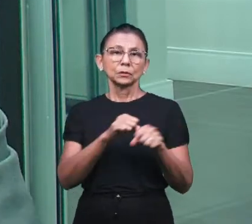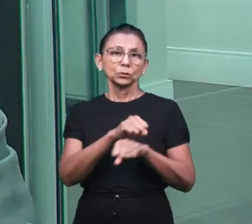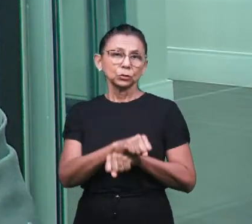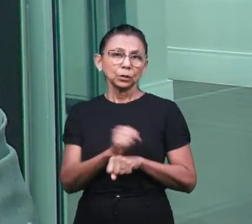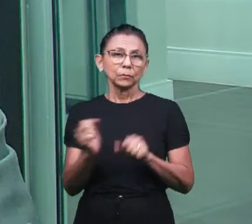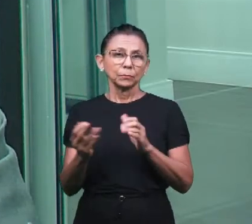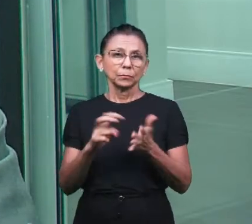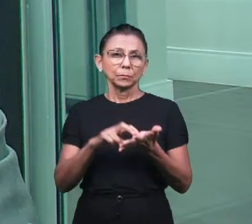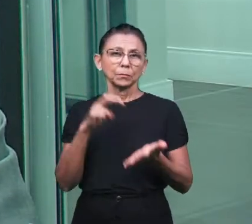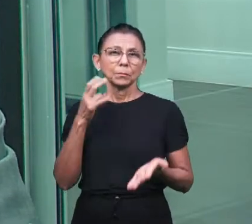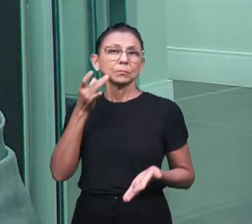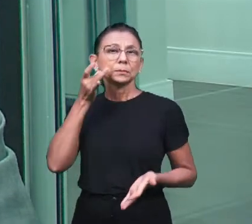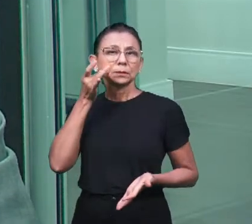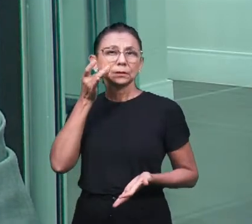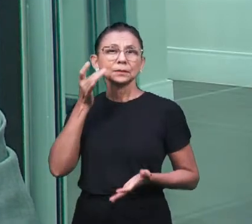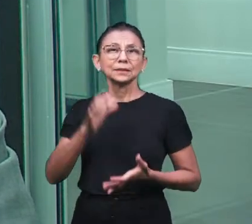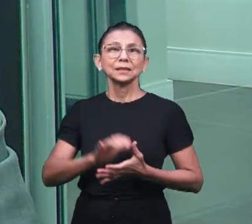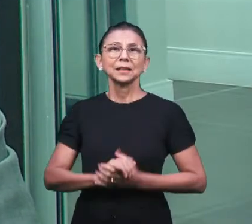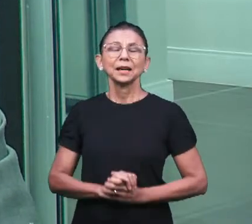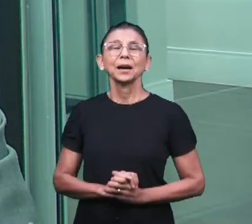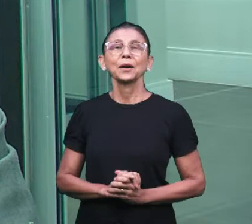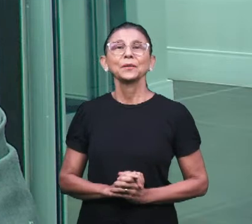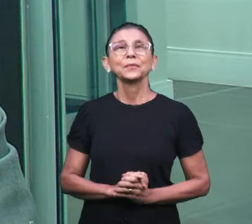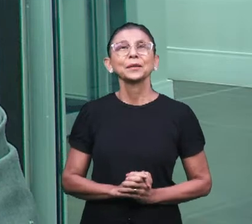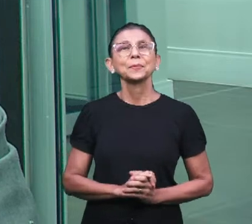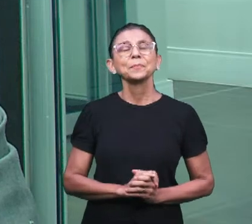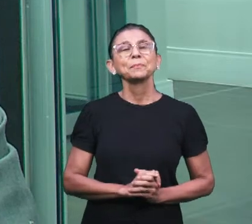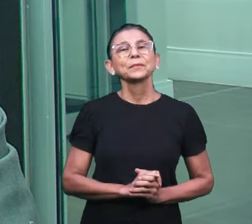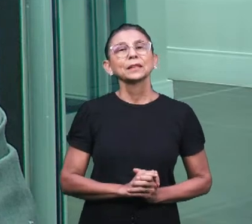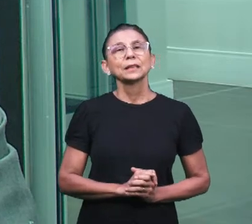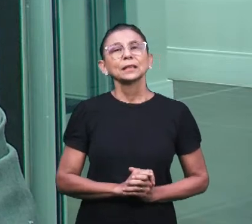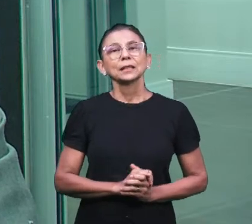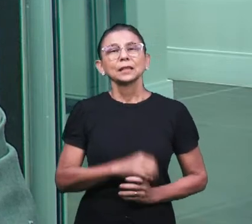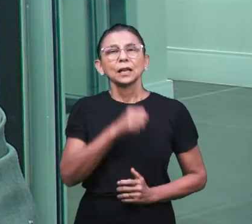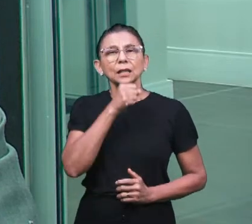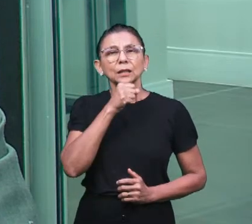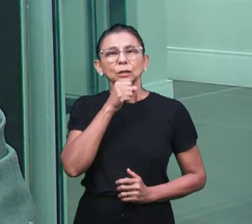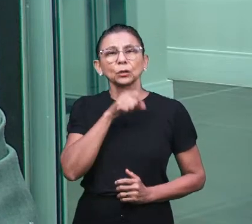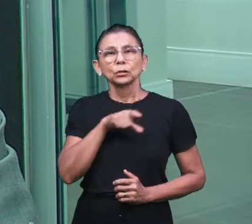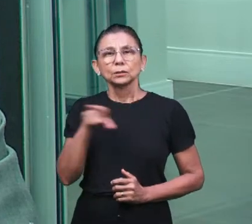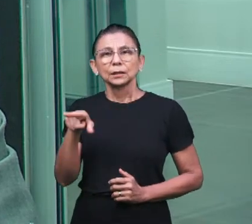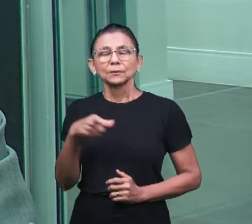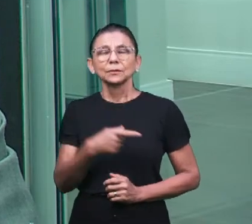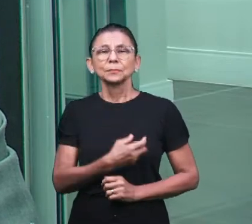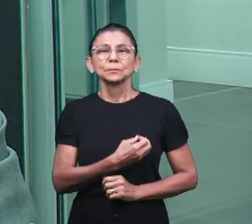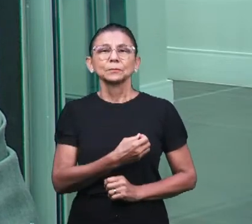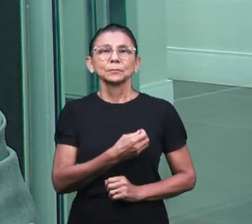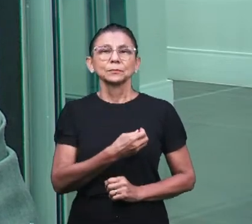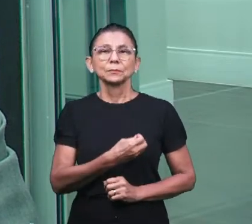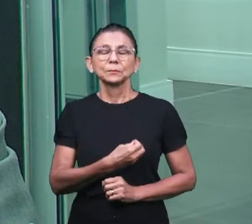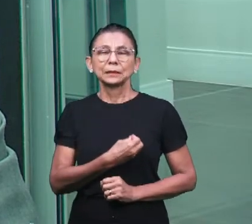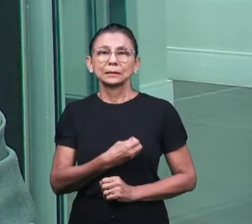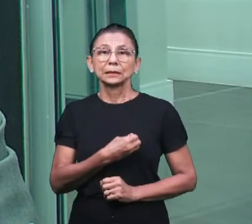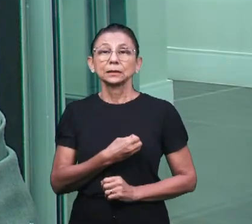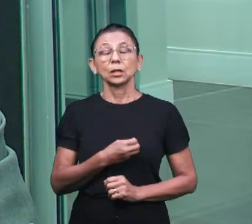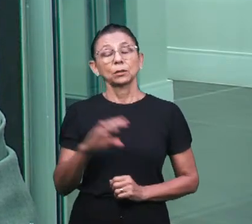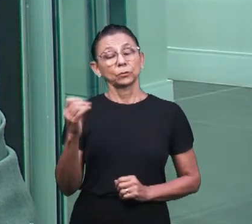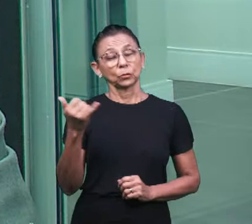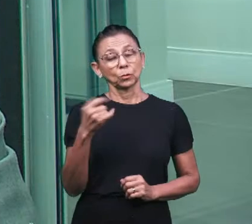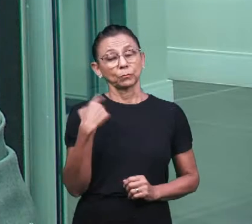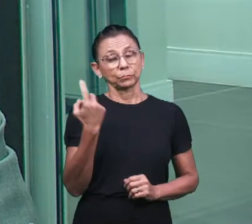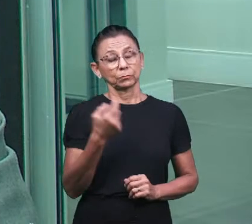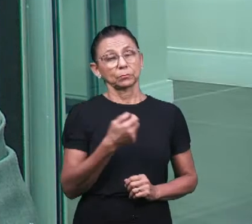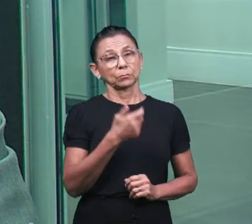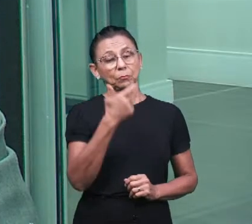né? E ele estava lá, eu tive o prazer de conhecê-lo. E ele comentou com a gente que ele é um estudioso da Bíblia.